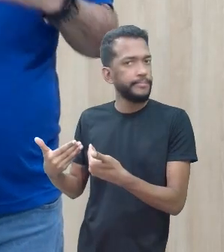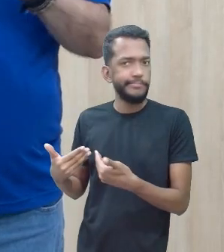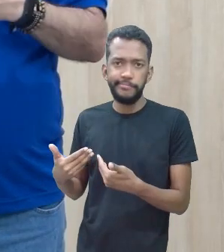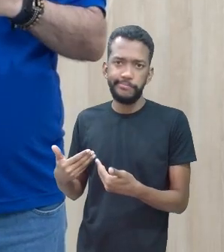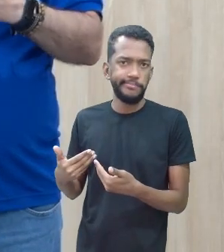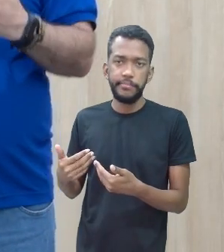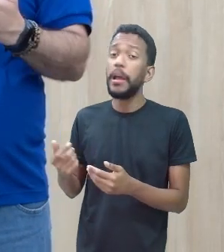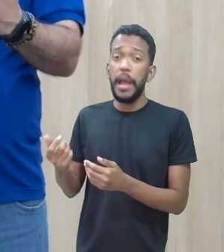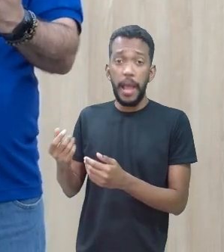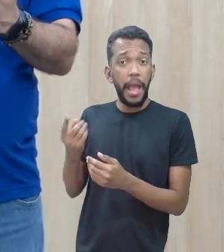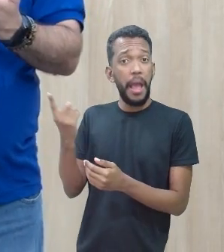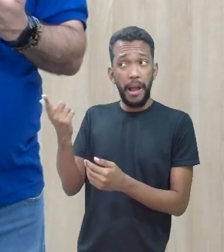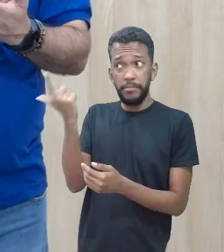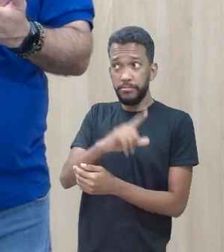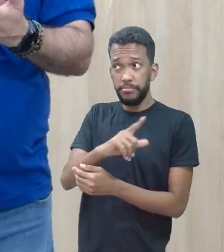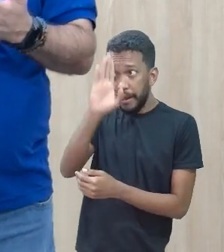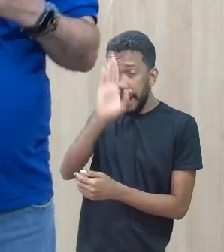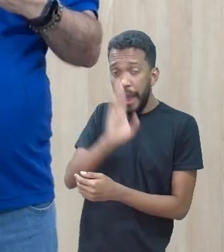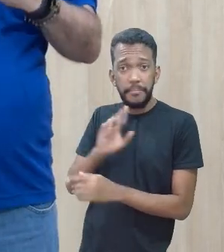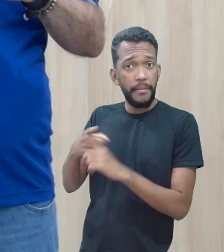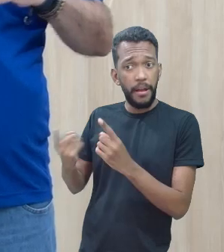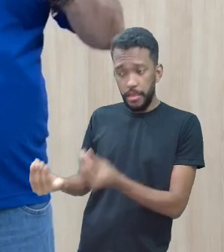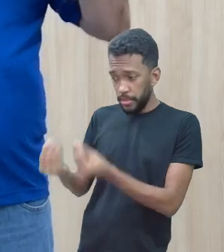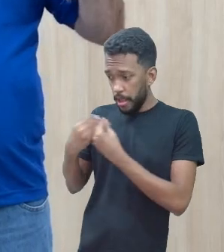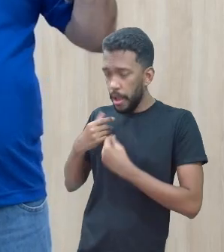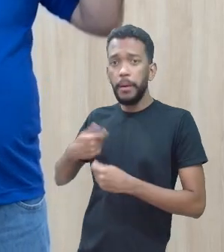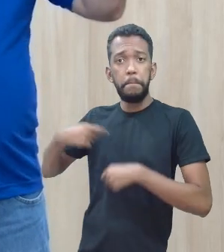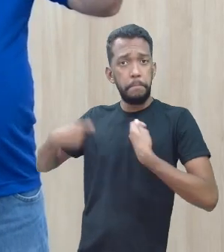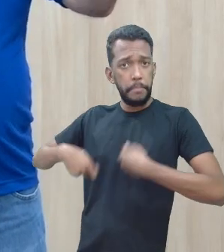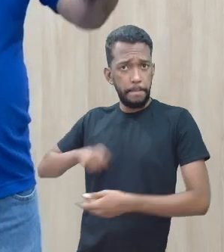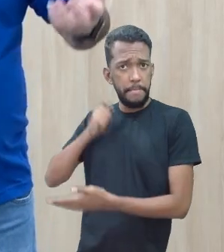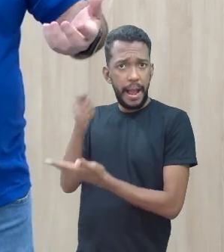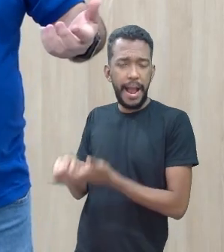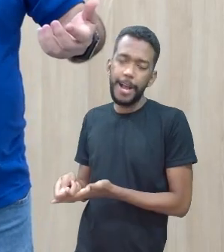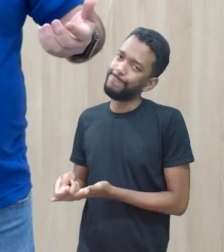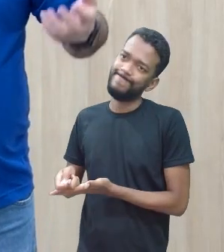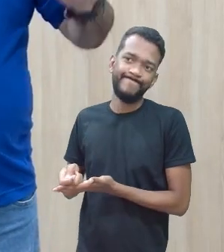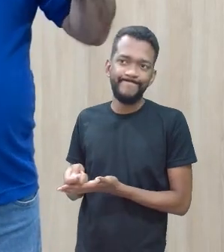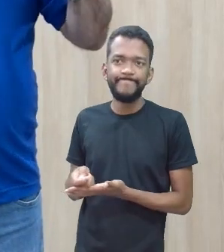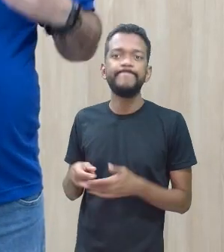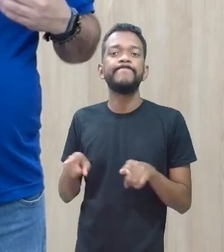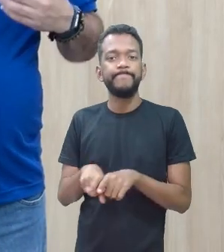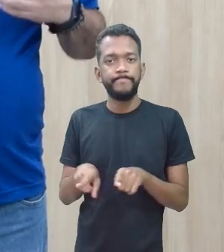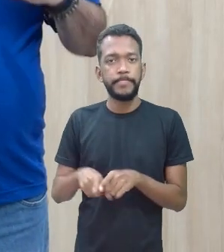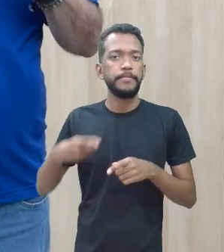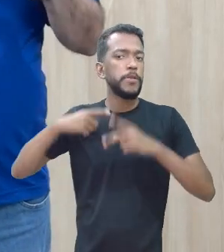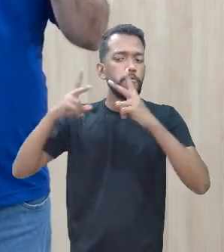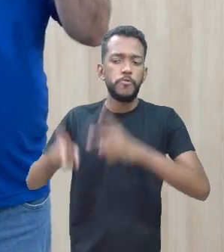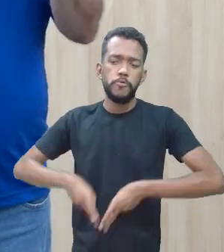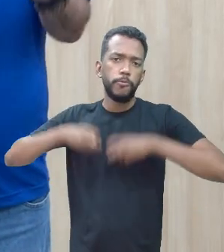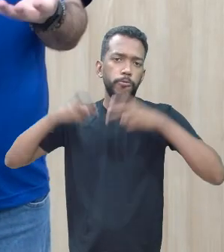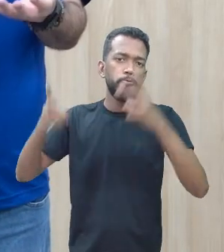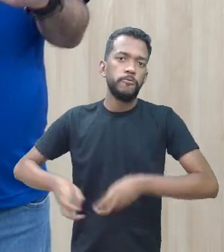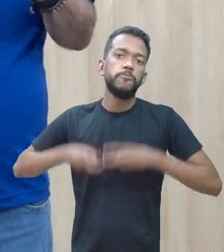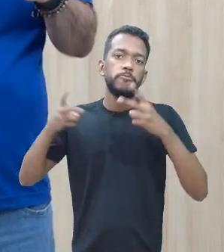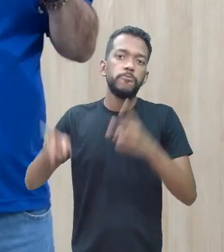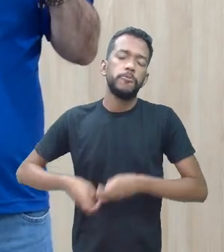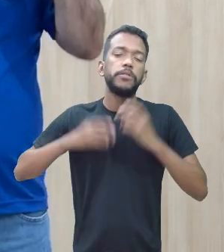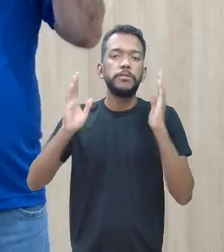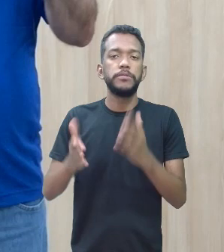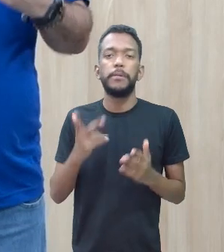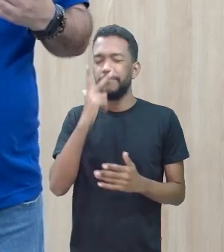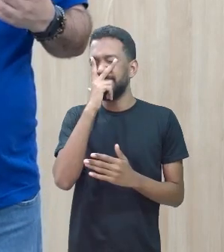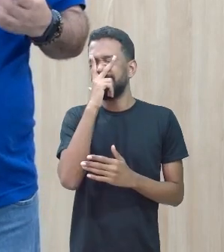exploração do trabalhador, e essa exploração ela é tão grande que chega ao ponto de ser comparada, né,